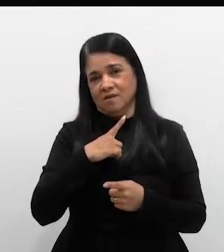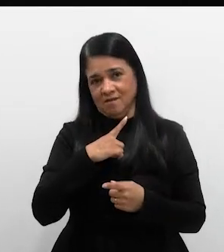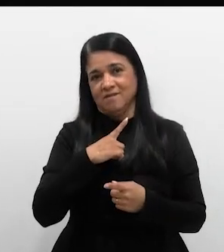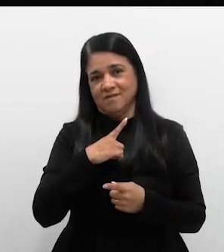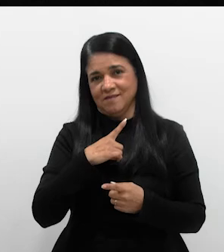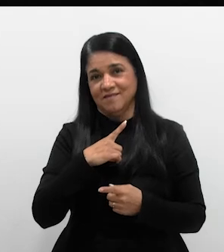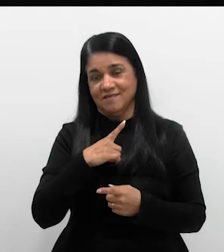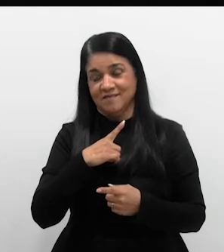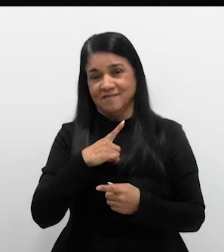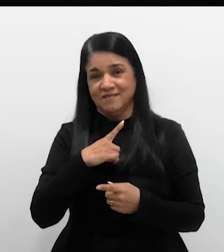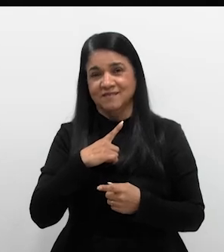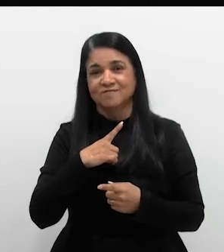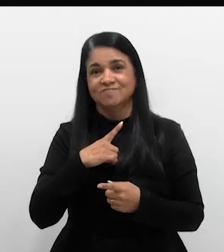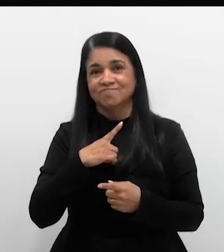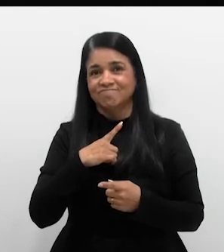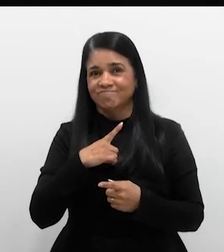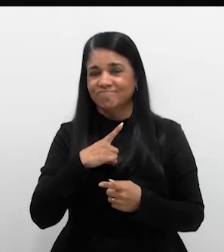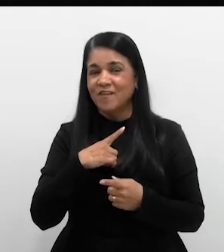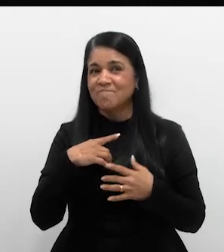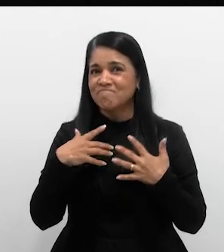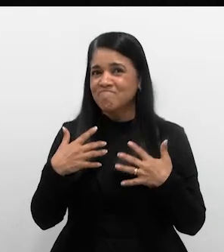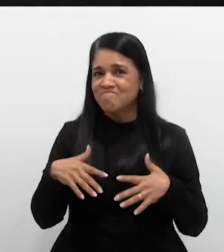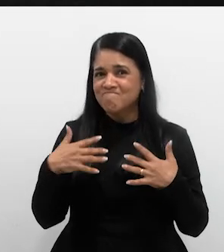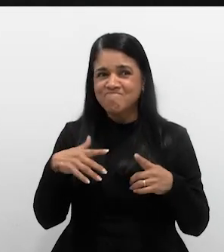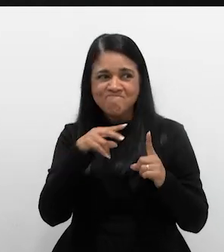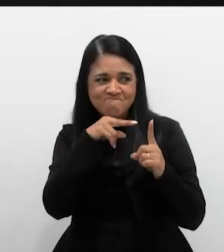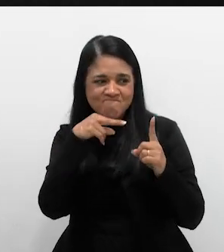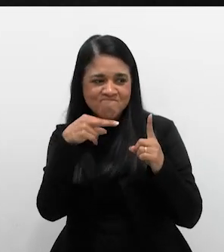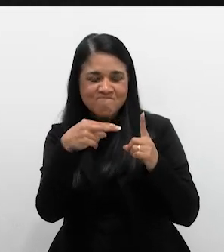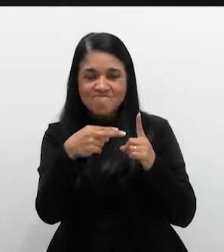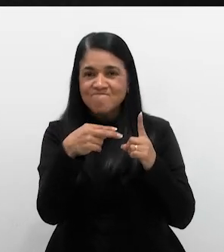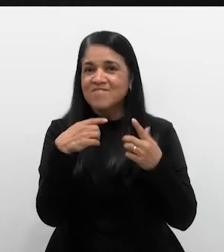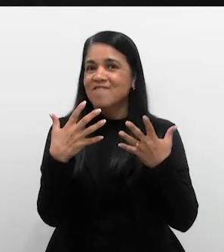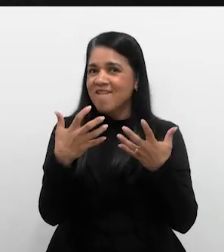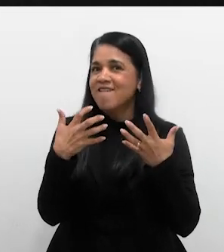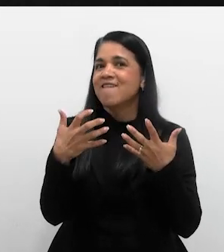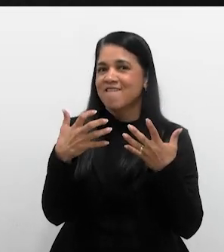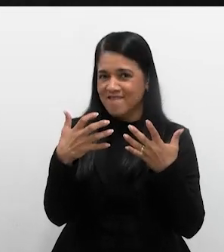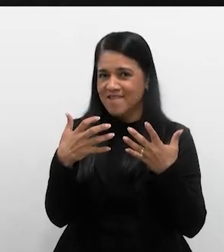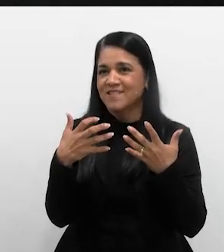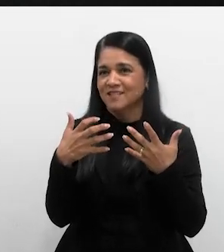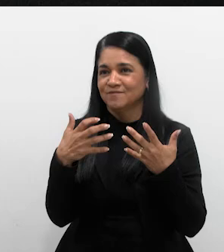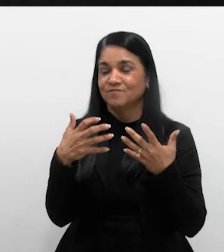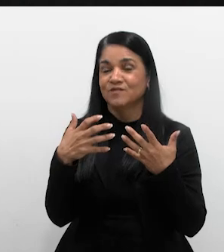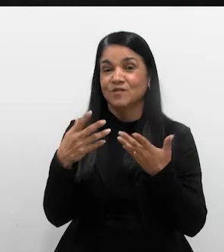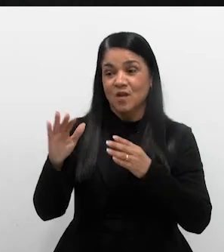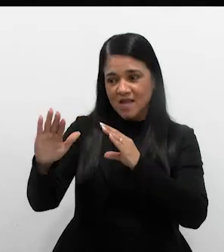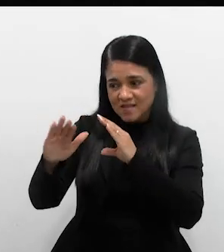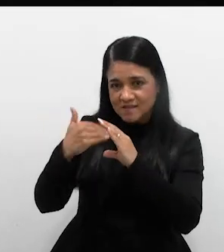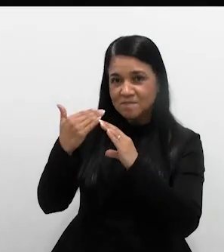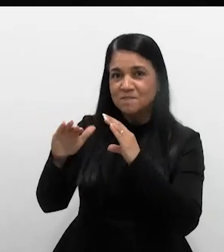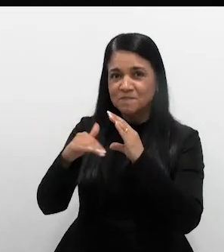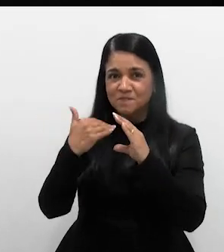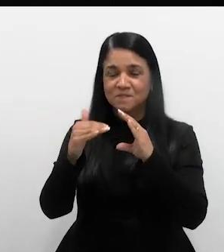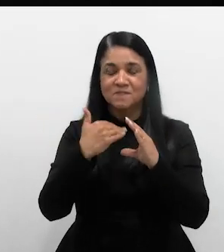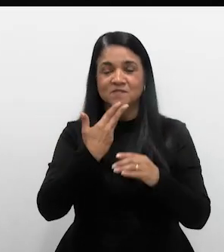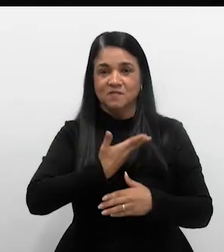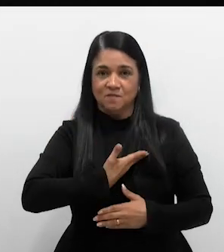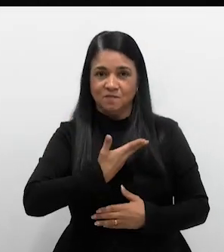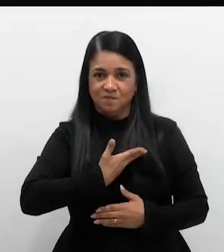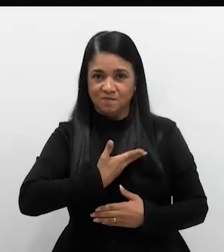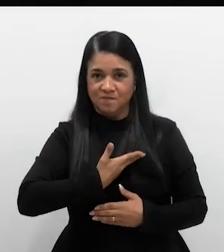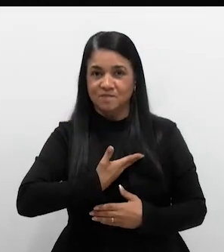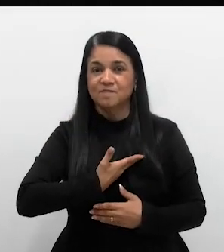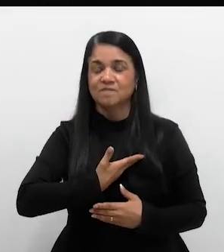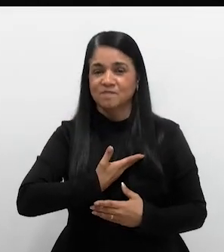com relação à Rosa Magalhães, né? Isso vai gerar uma expectativa muito grande, né? Muito grande, né? Eu já tenho recebido